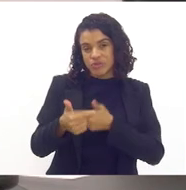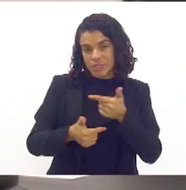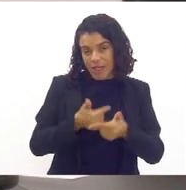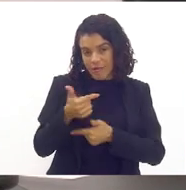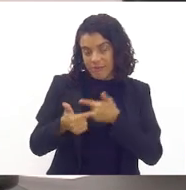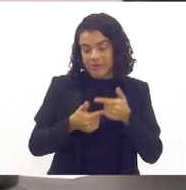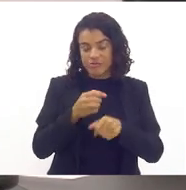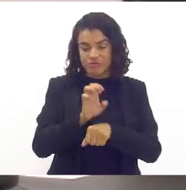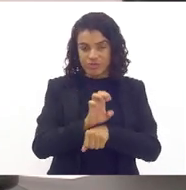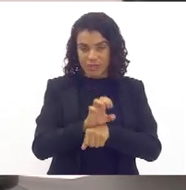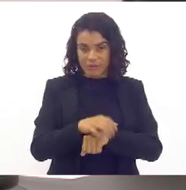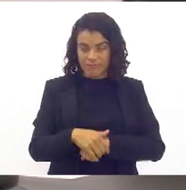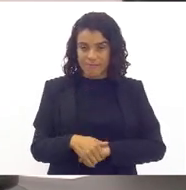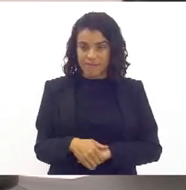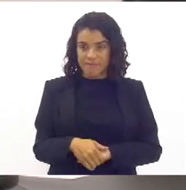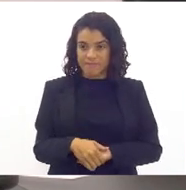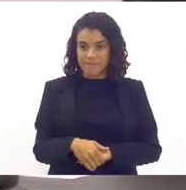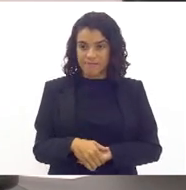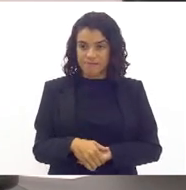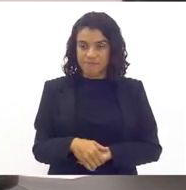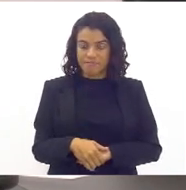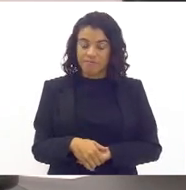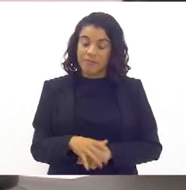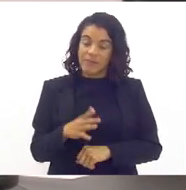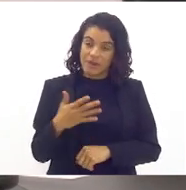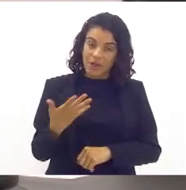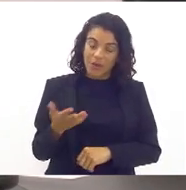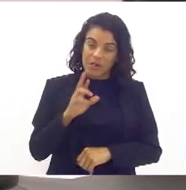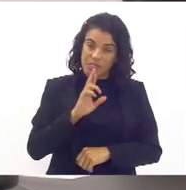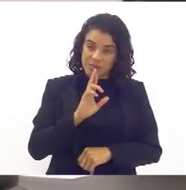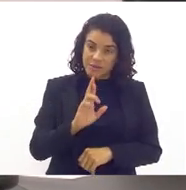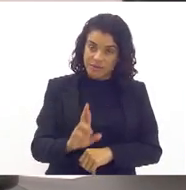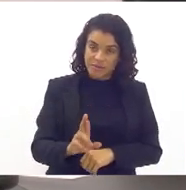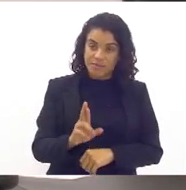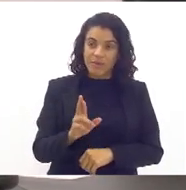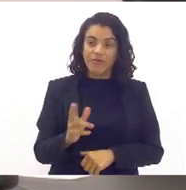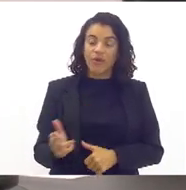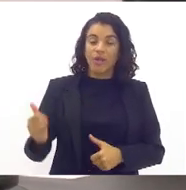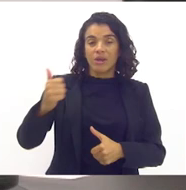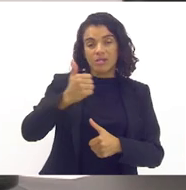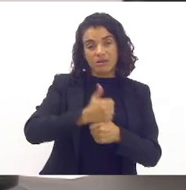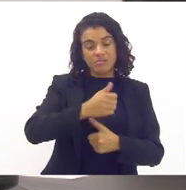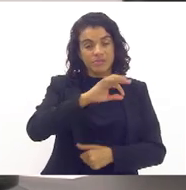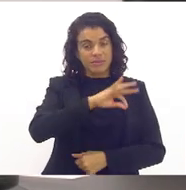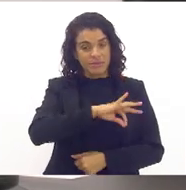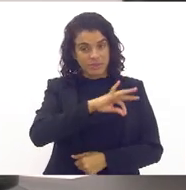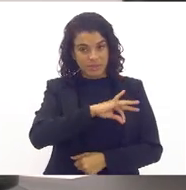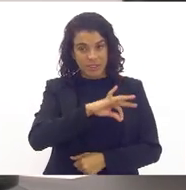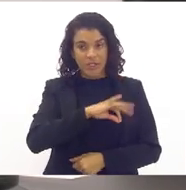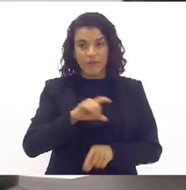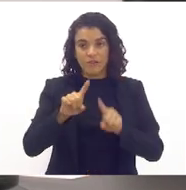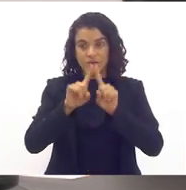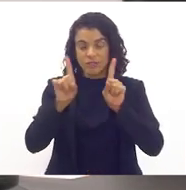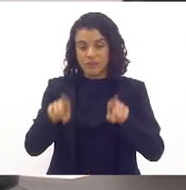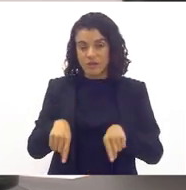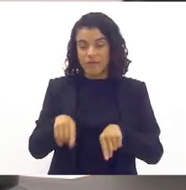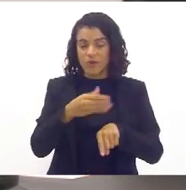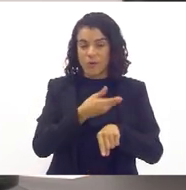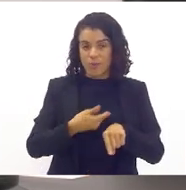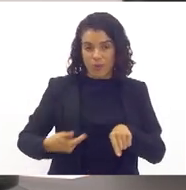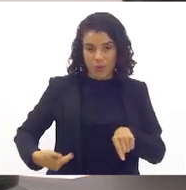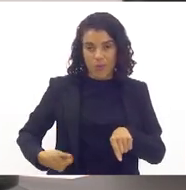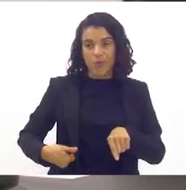contratos do Estado. Não, basicamente foi a recomposição salarial de categorias de servidores públicos que